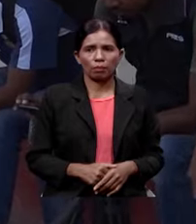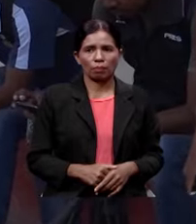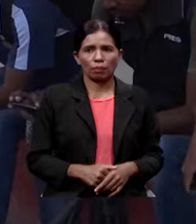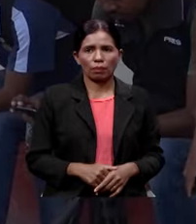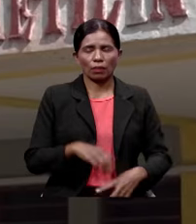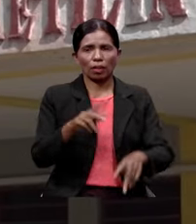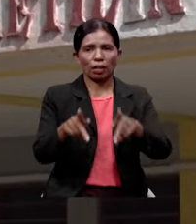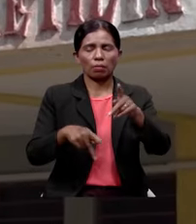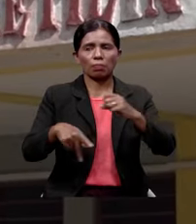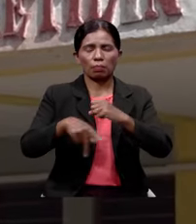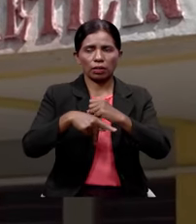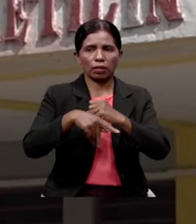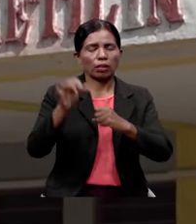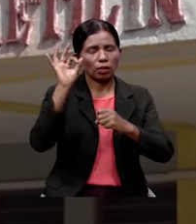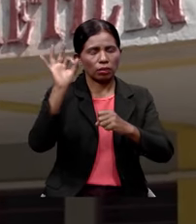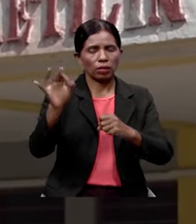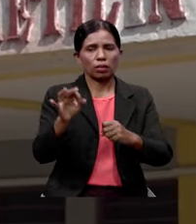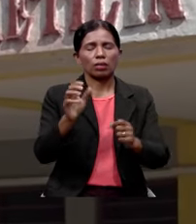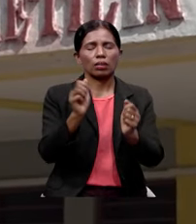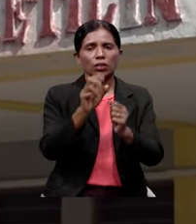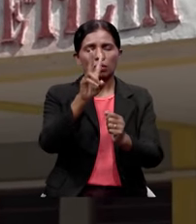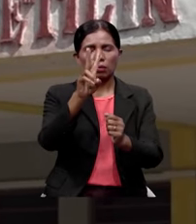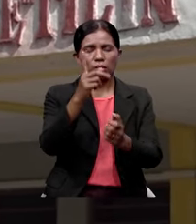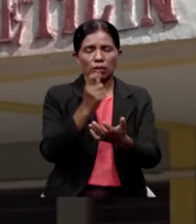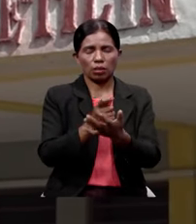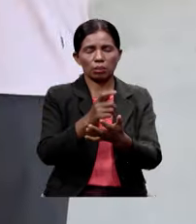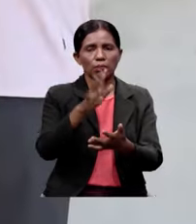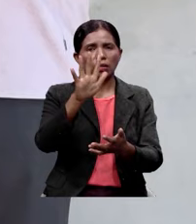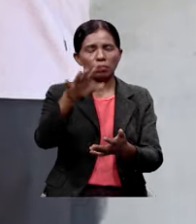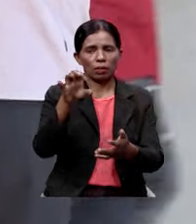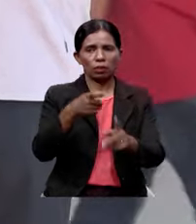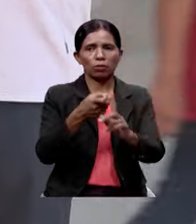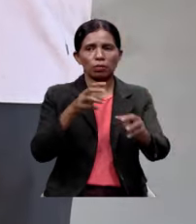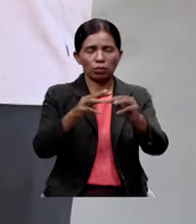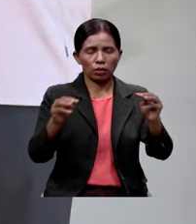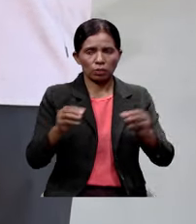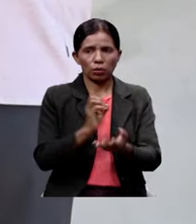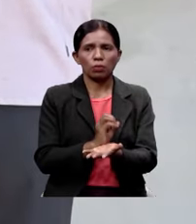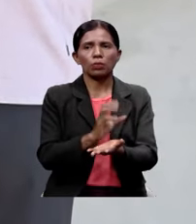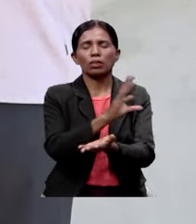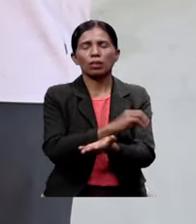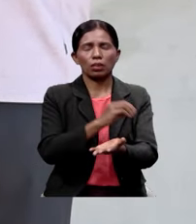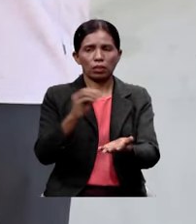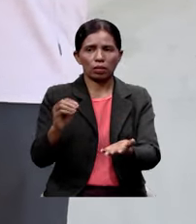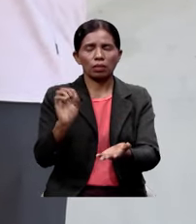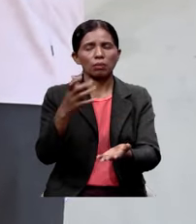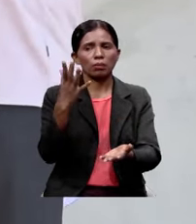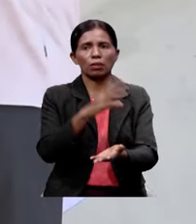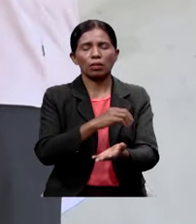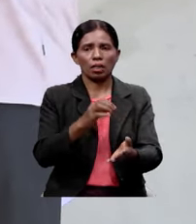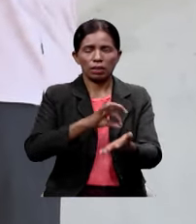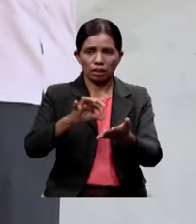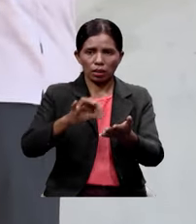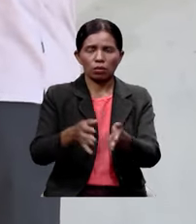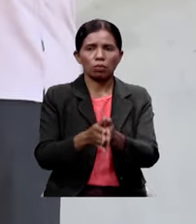Militante no quadro Partido Fretilin, Rihun Rua, Atos Lima, Rússi município, San Lourenço Rua, no Reiwa, assina uma carta petição, onde russo para